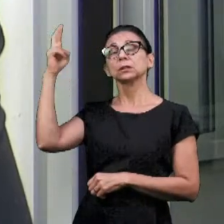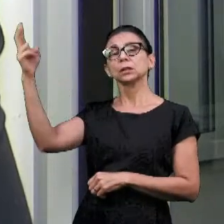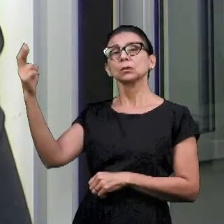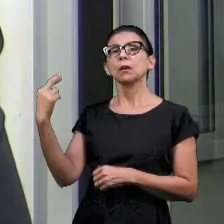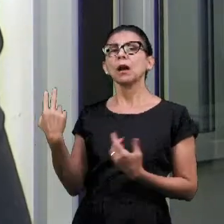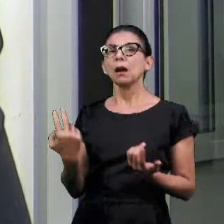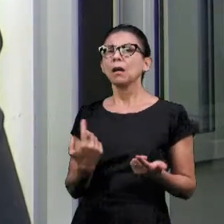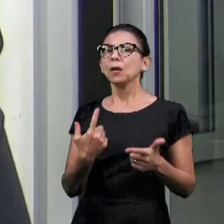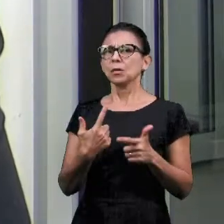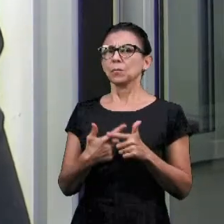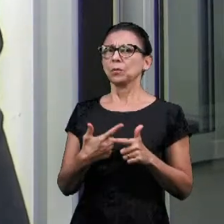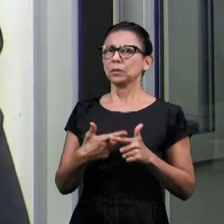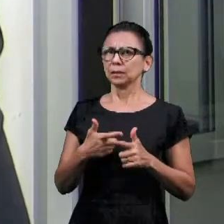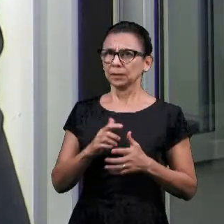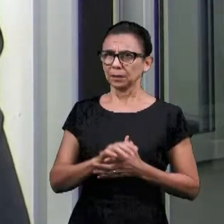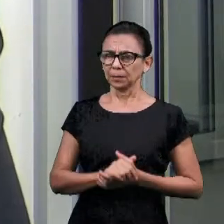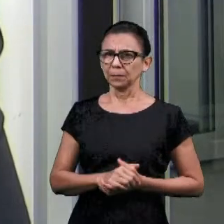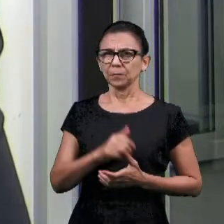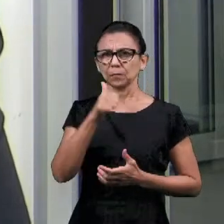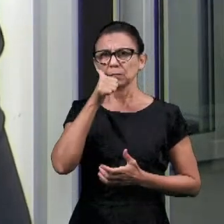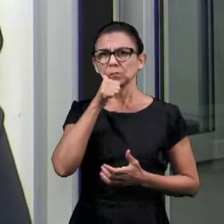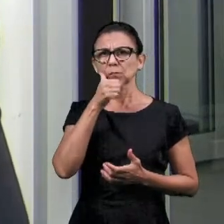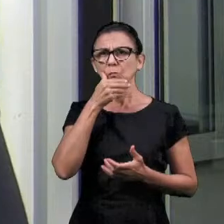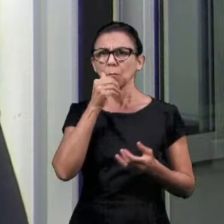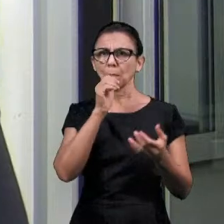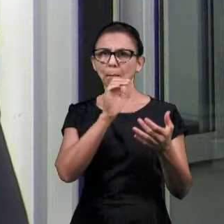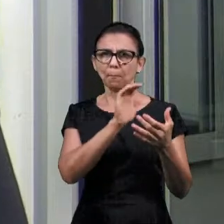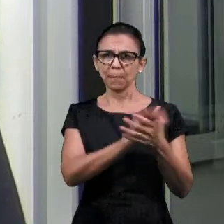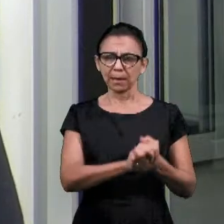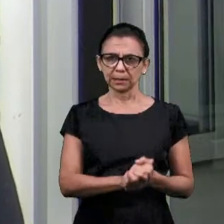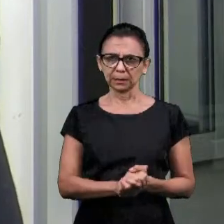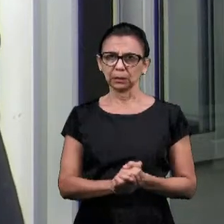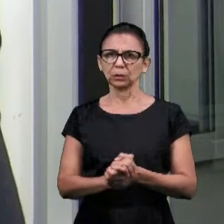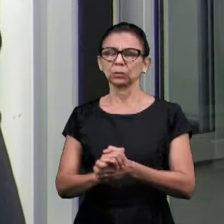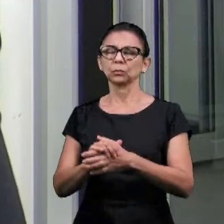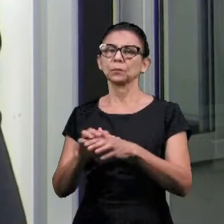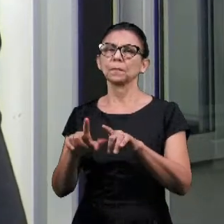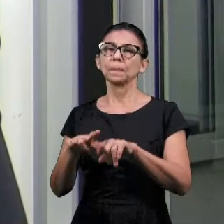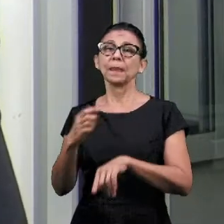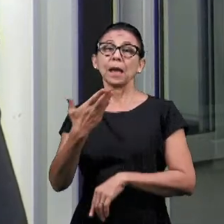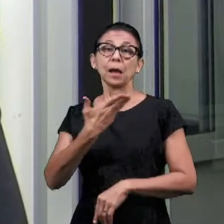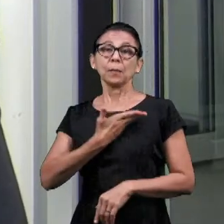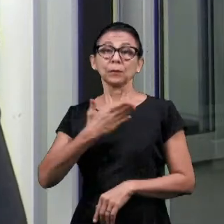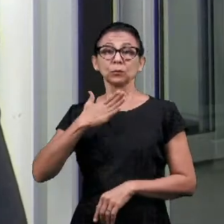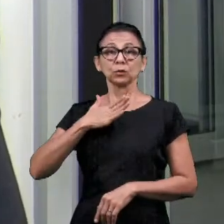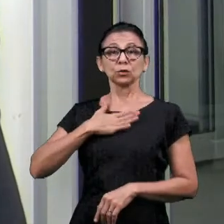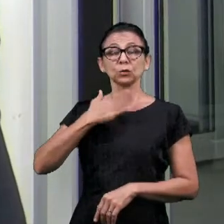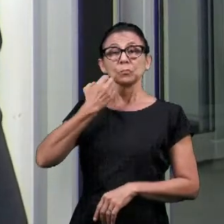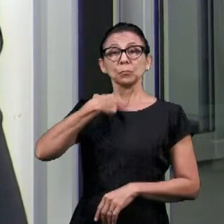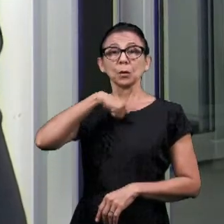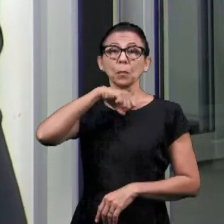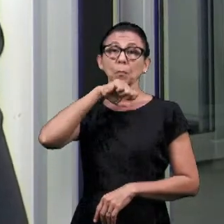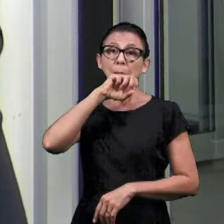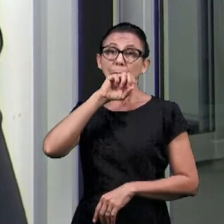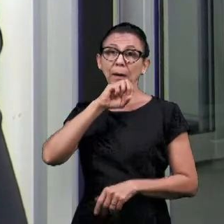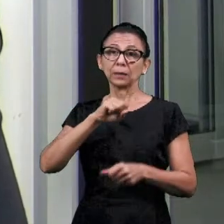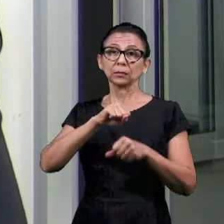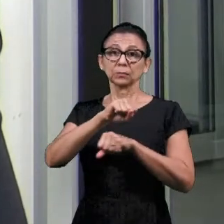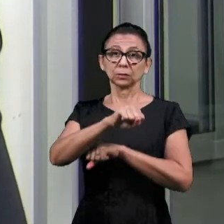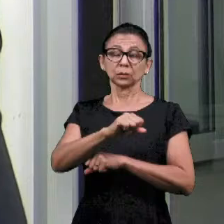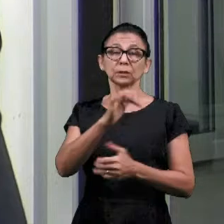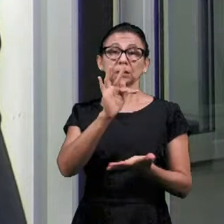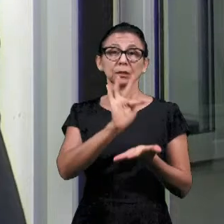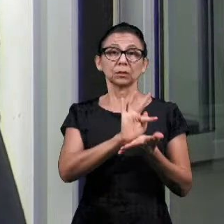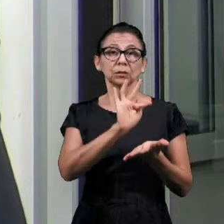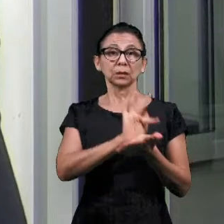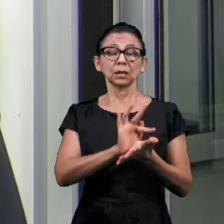casal. O marido foi colega de meu pai no seminário teológico e foi colega de meu pai na faculdade de Direito. Meu